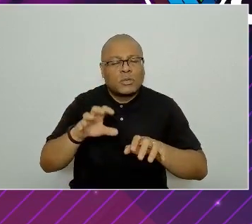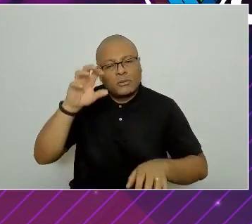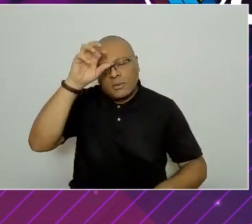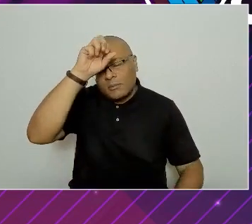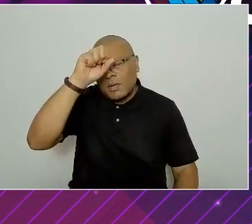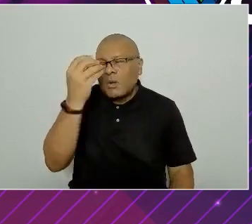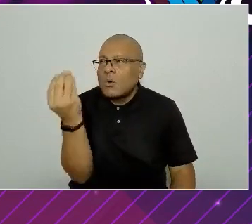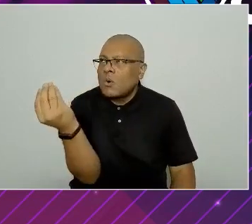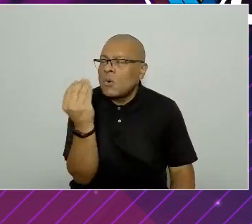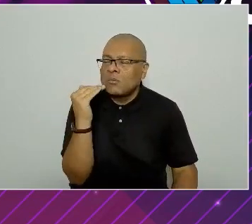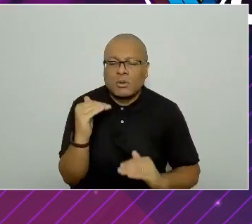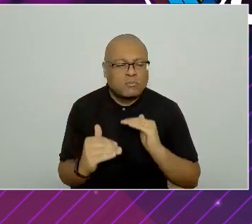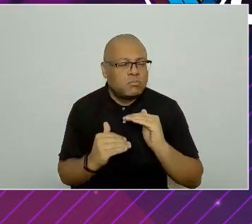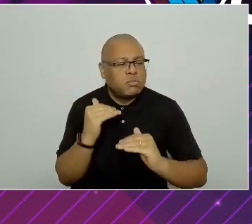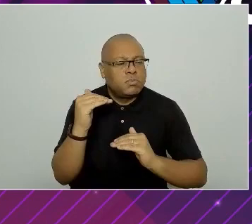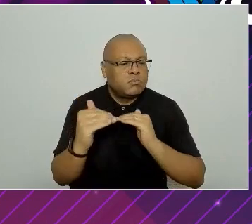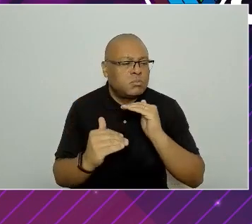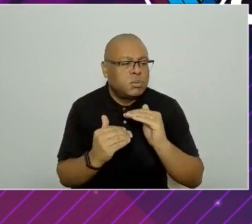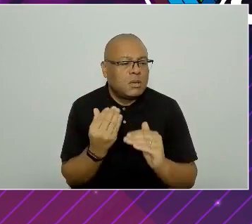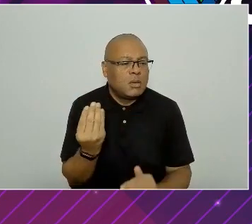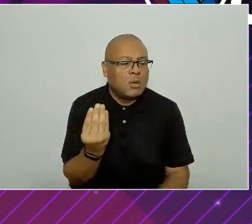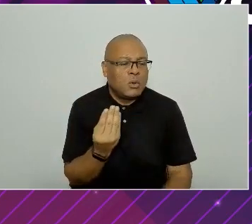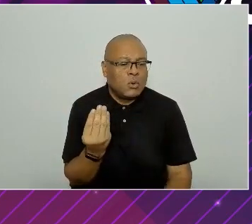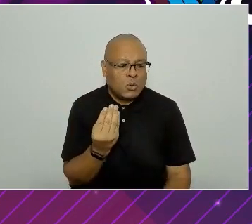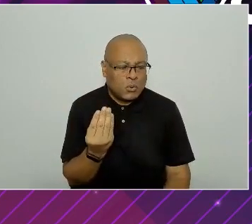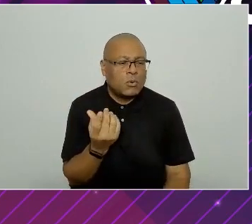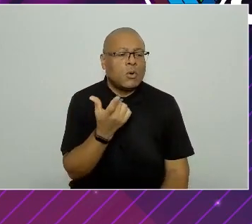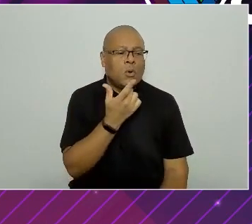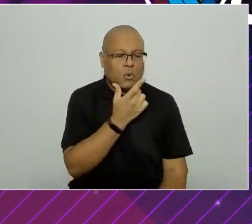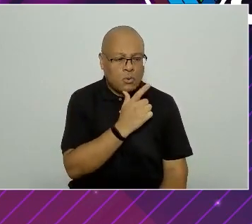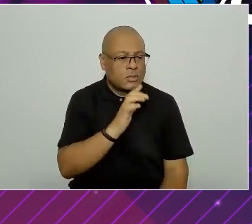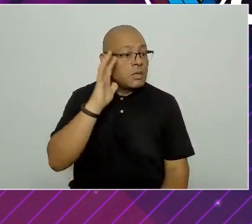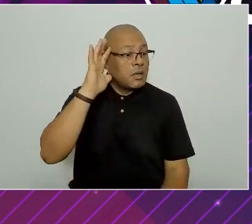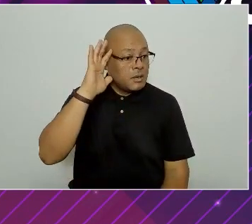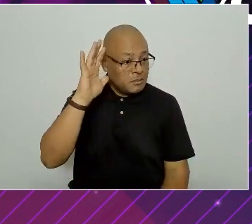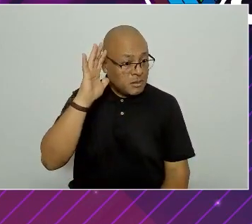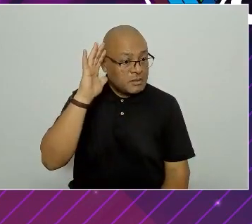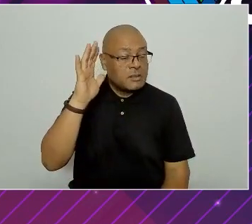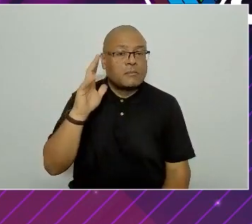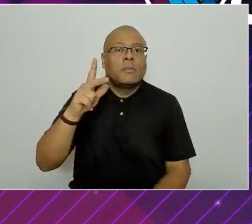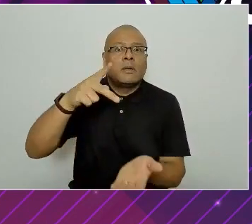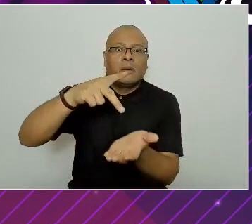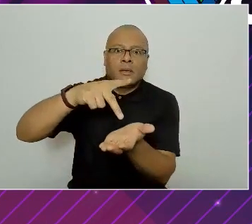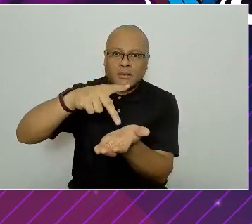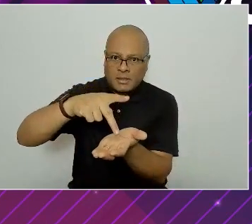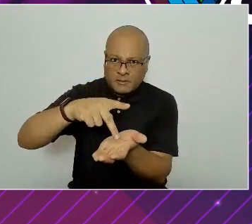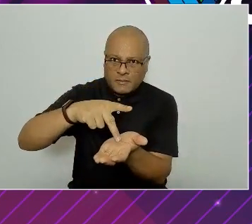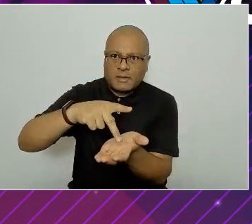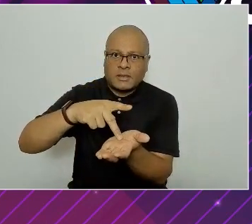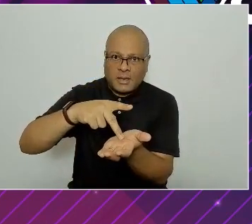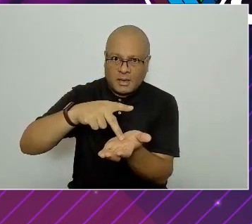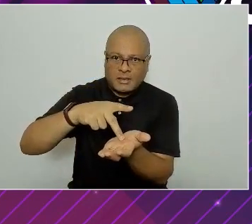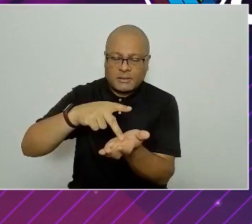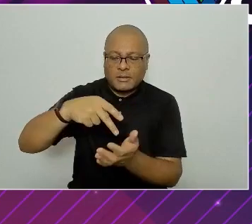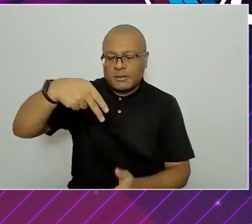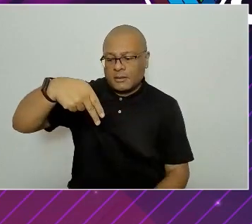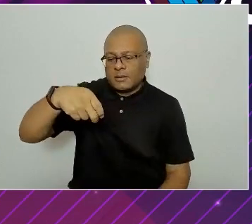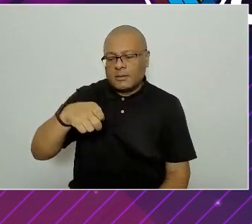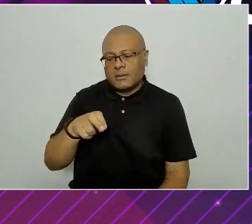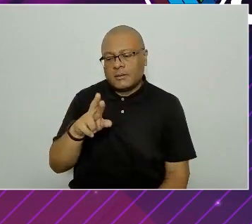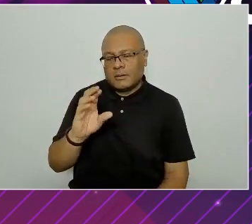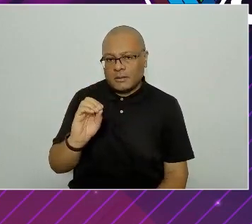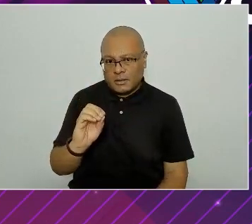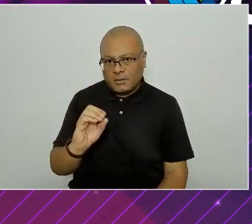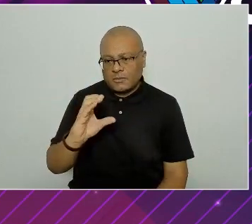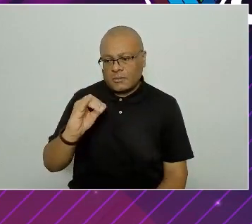penso no desenvolvimento de uma máquina, né? Então a gente consegue pensar nisso. E na verdade, essa questão de neurociência ter alguma